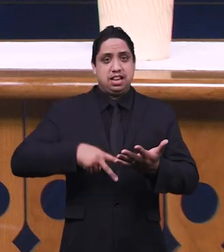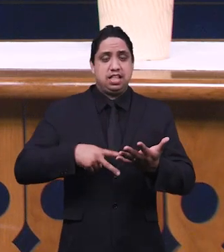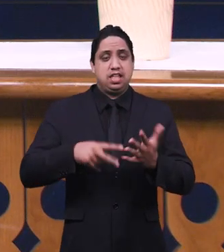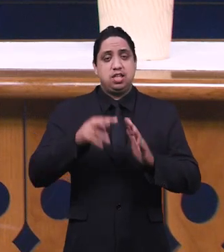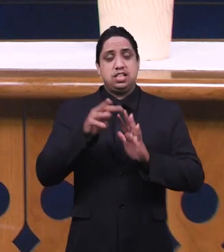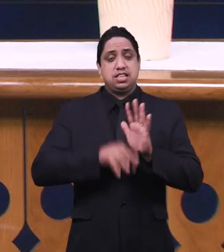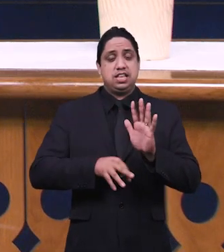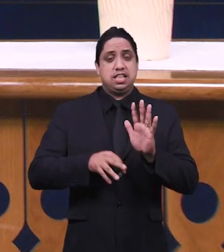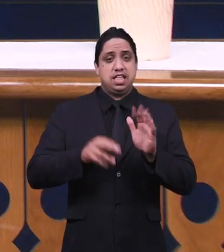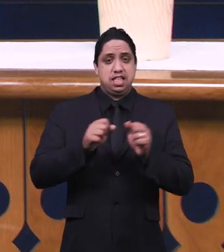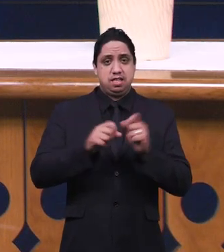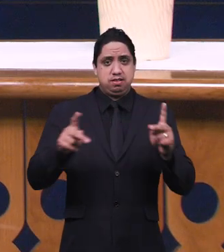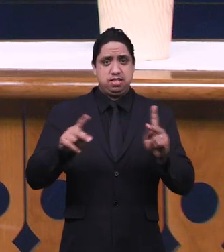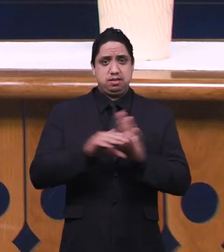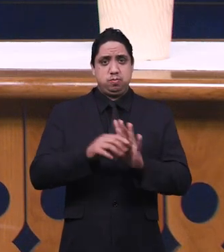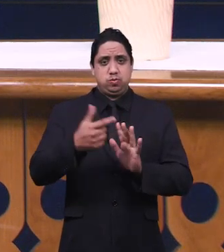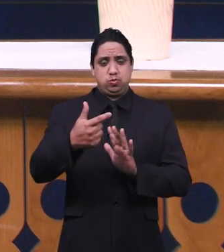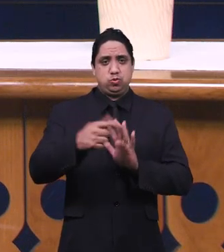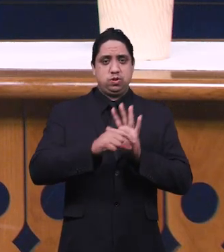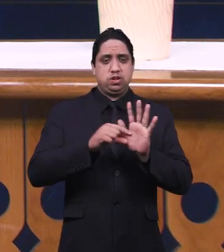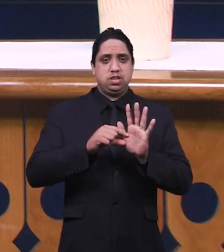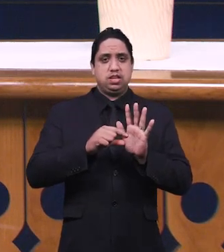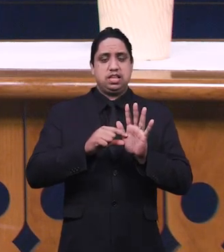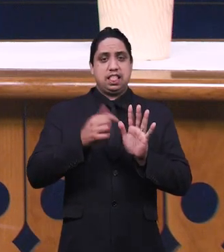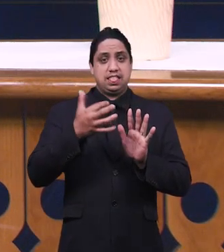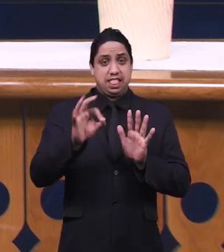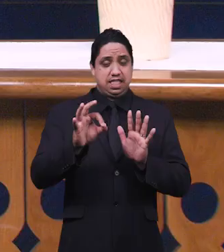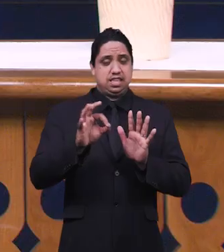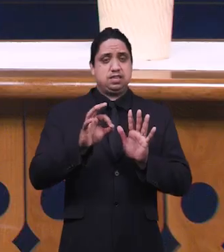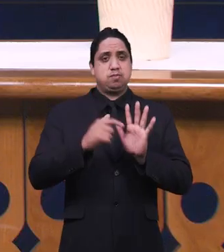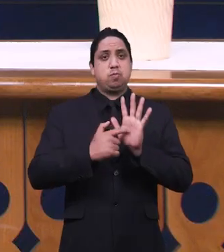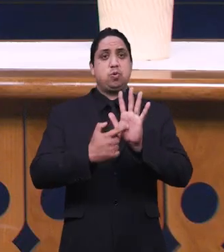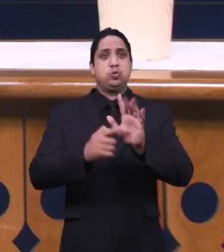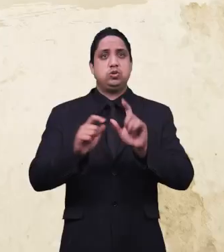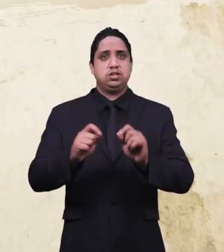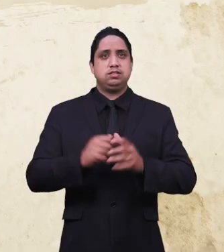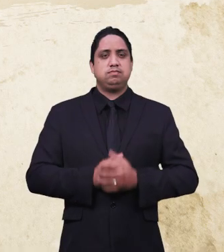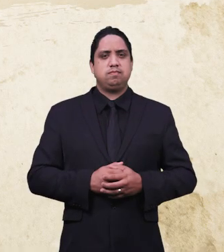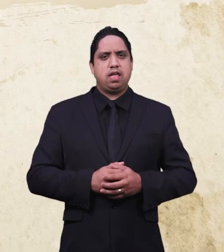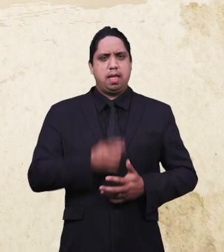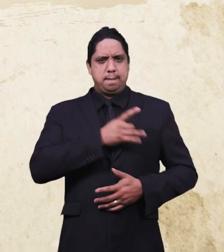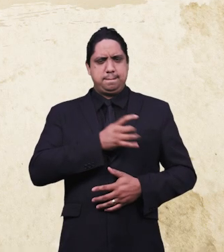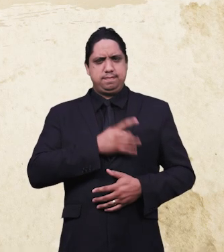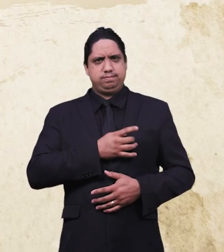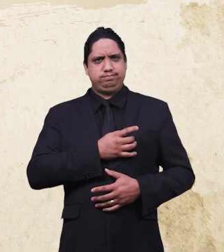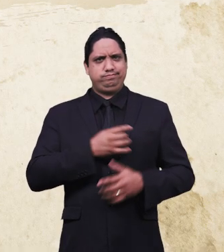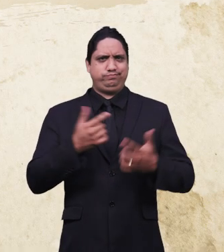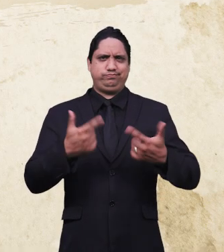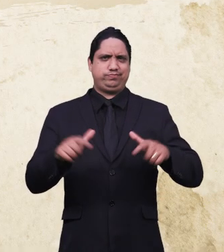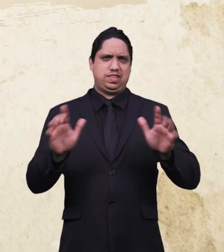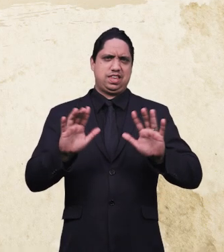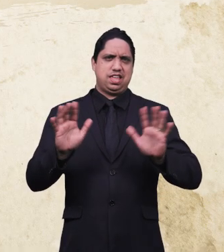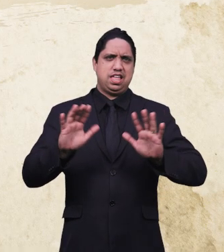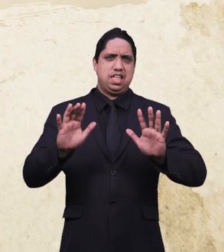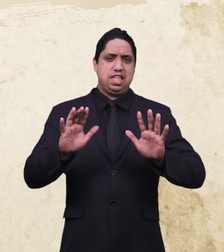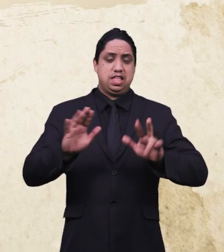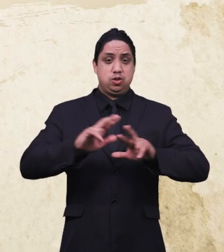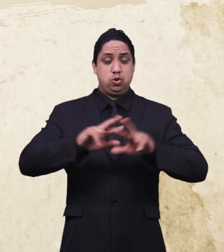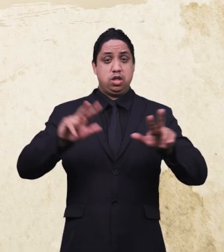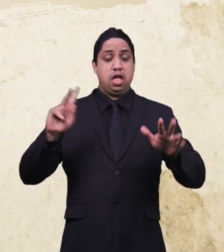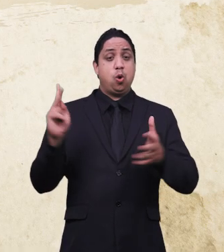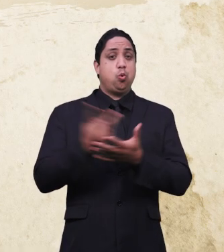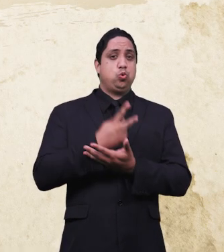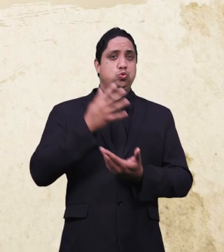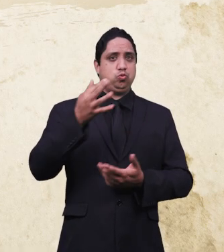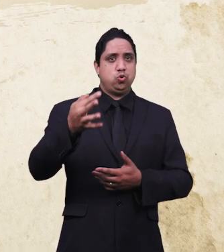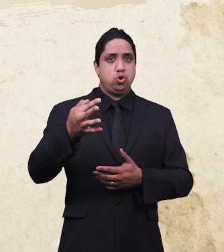o texto no livro de Apocalipse, capítulo 2, verso 10. Não temas das coisas que